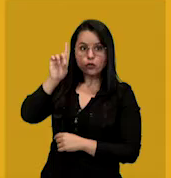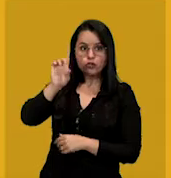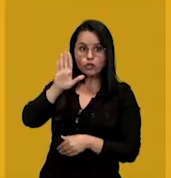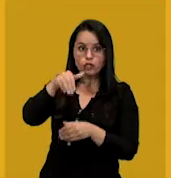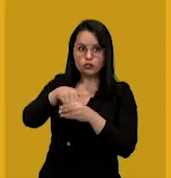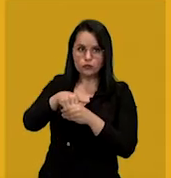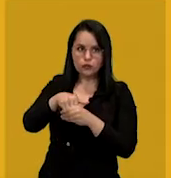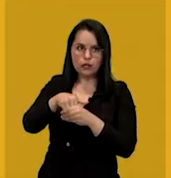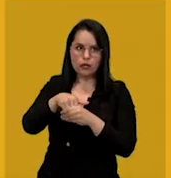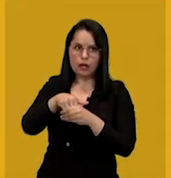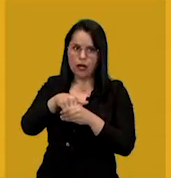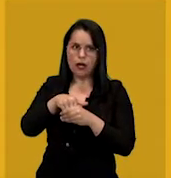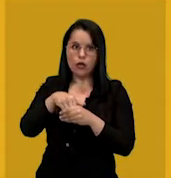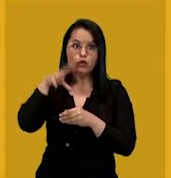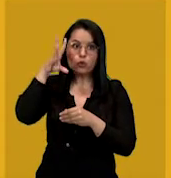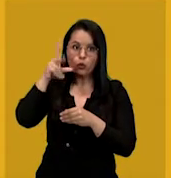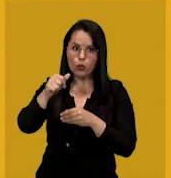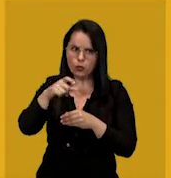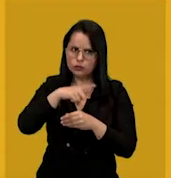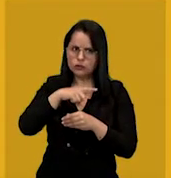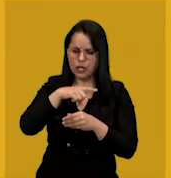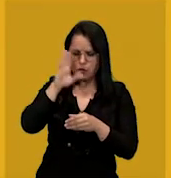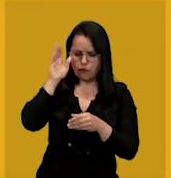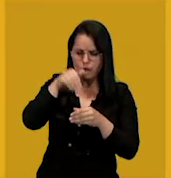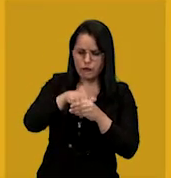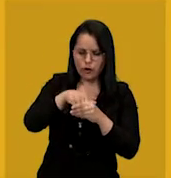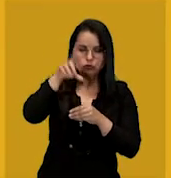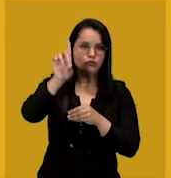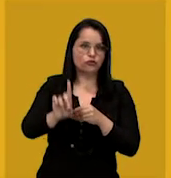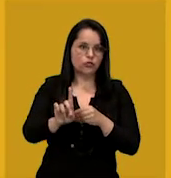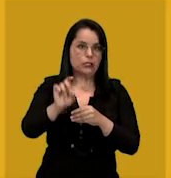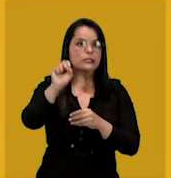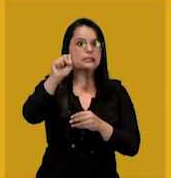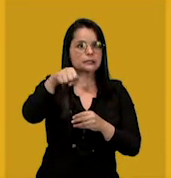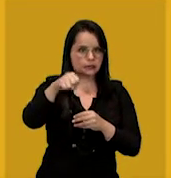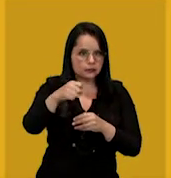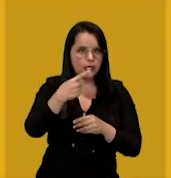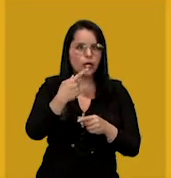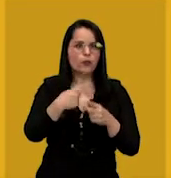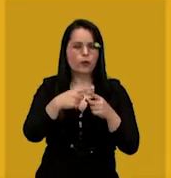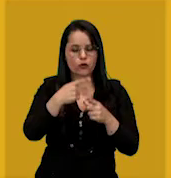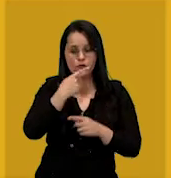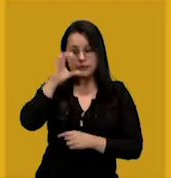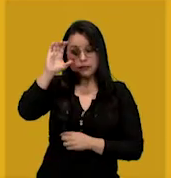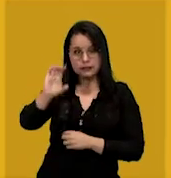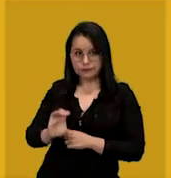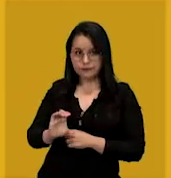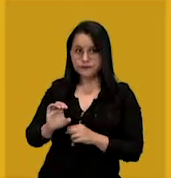votar ele é inerente, quer dizer, pertence a todos os cidadãos, porque estamos falando de cidadania.